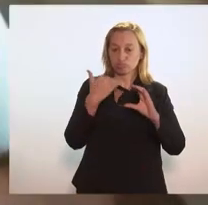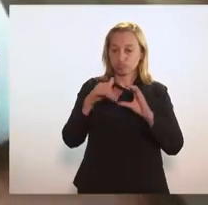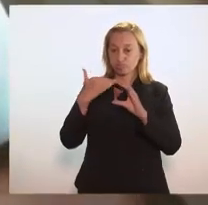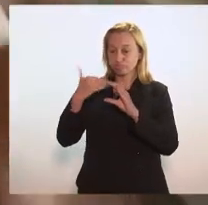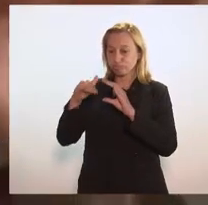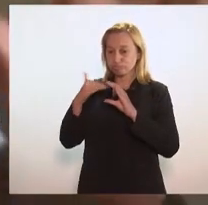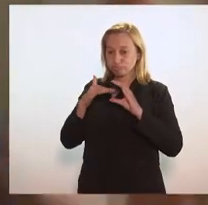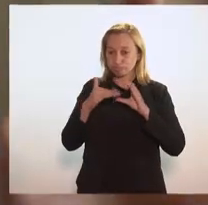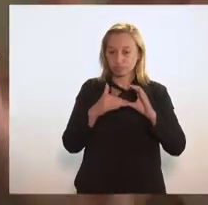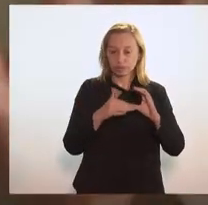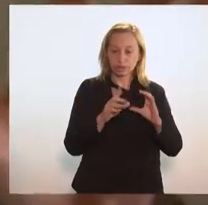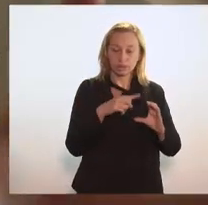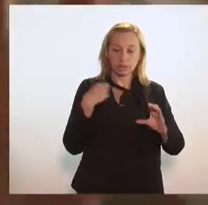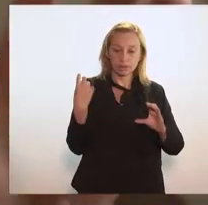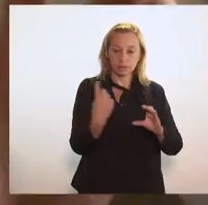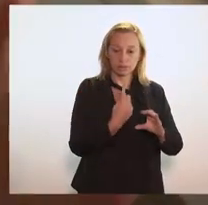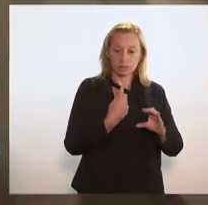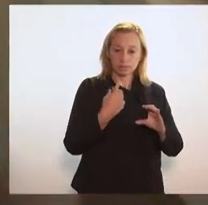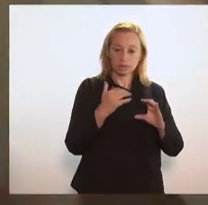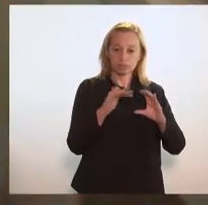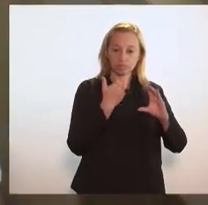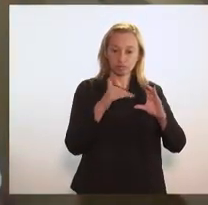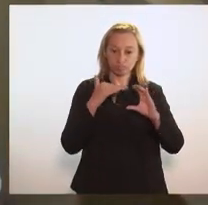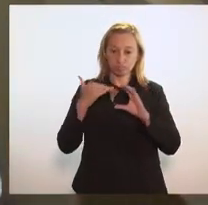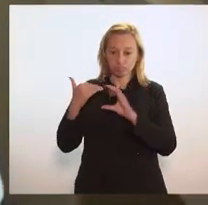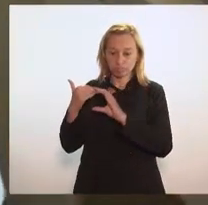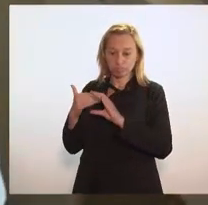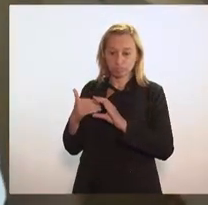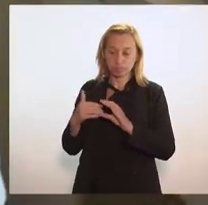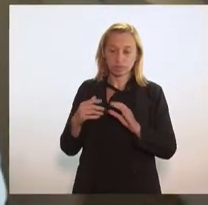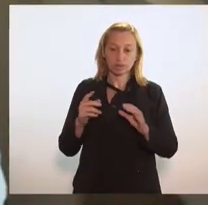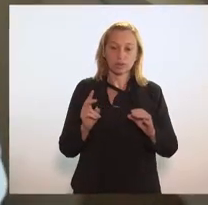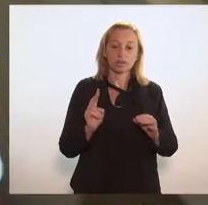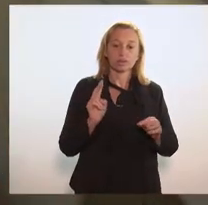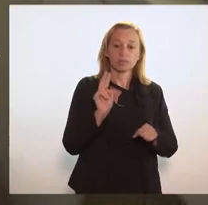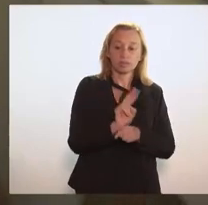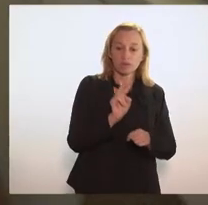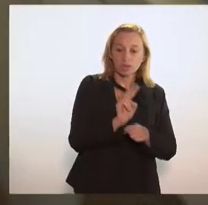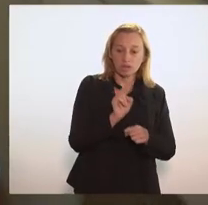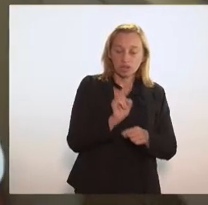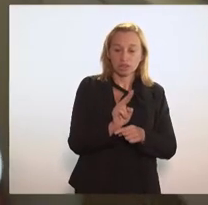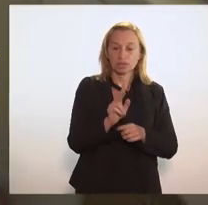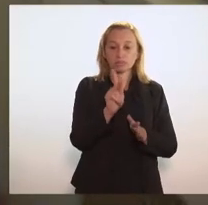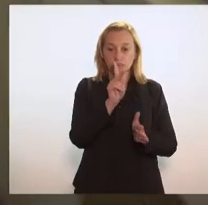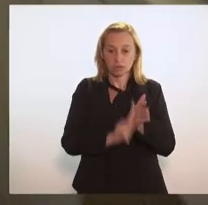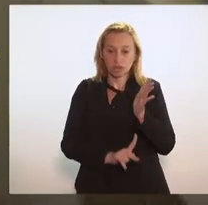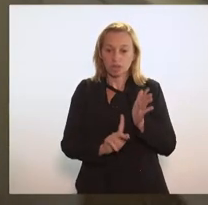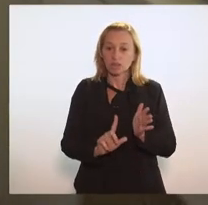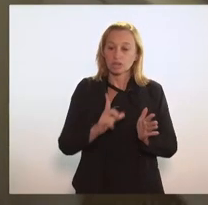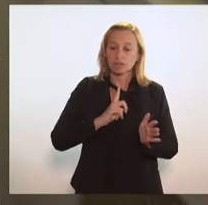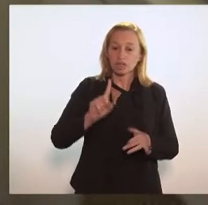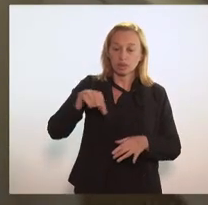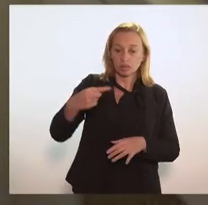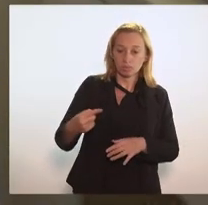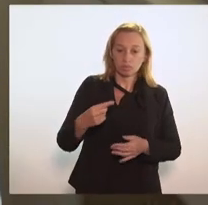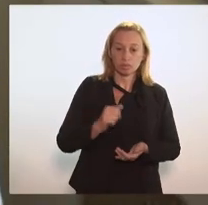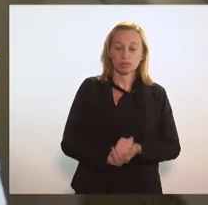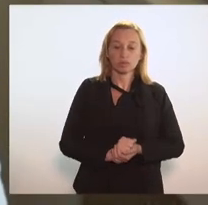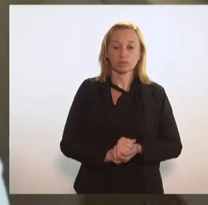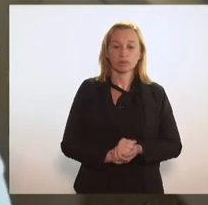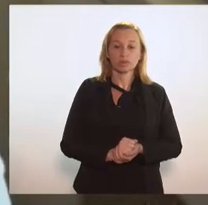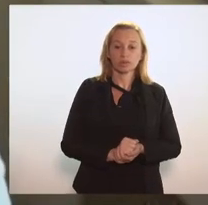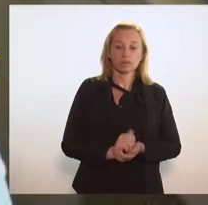para nossas caixas postais defendendo o projeto e tem um que diz assim como o